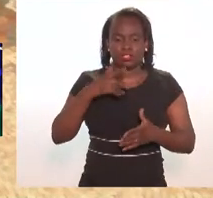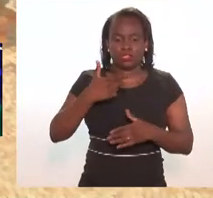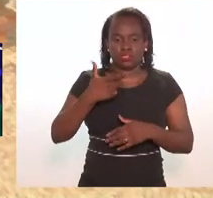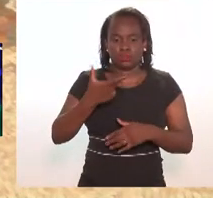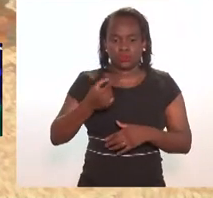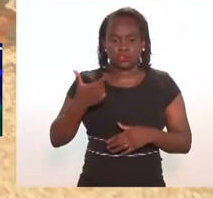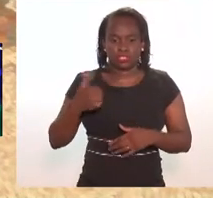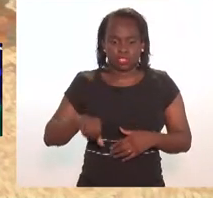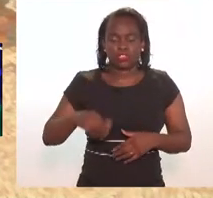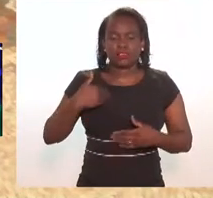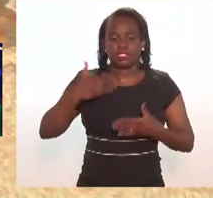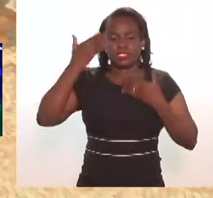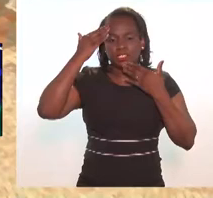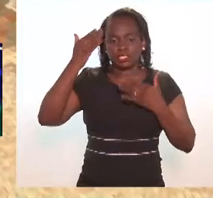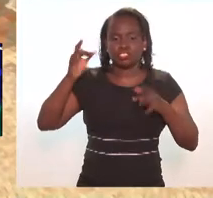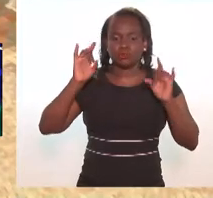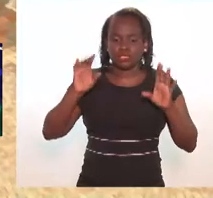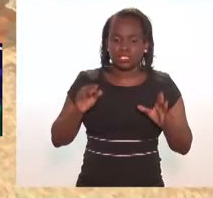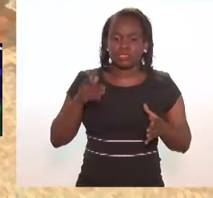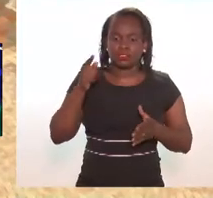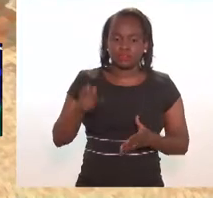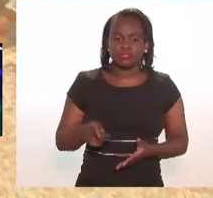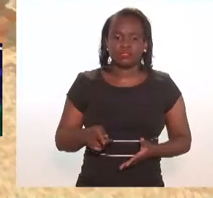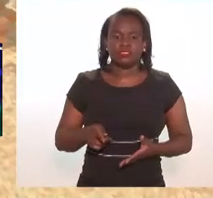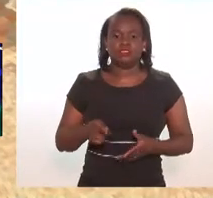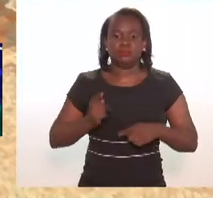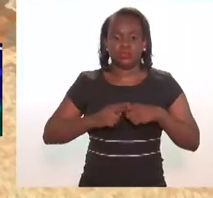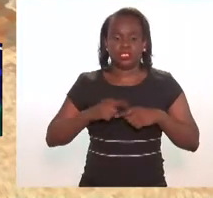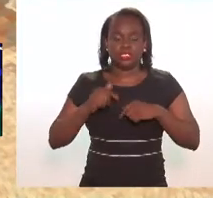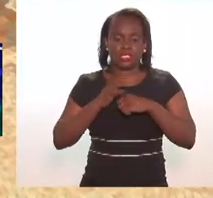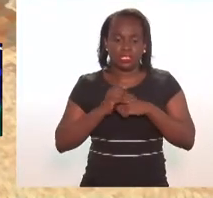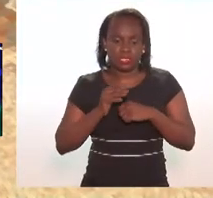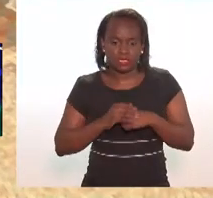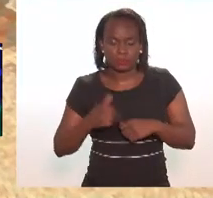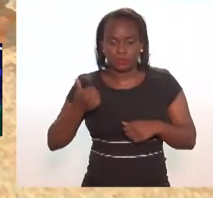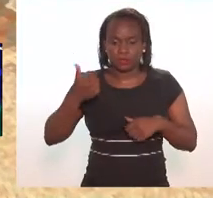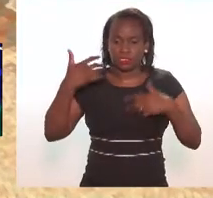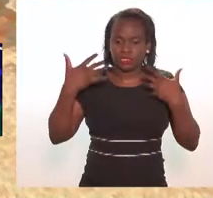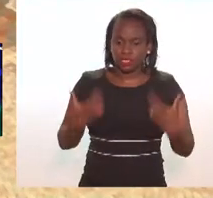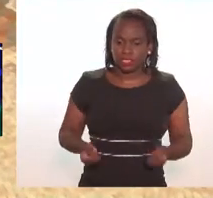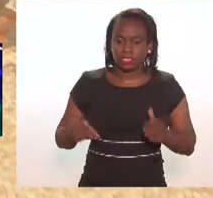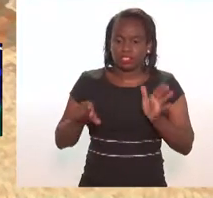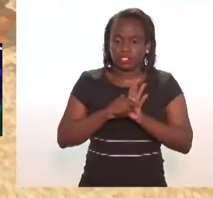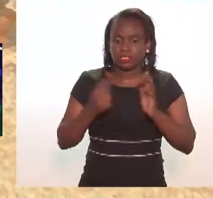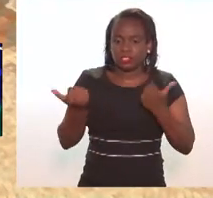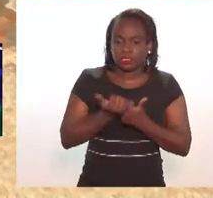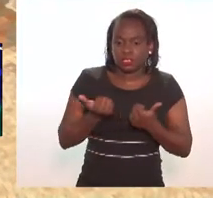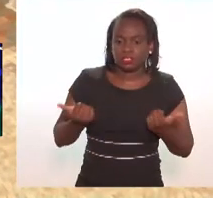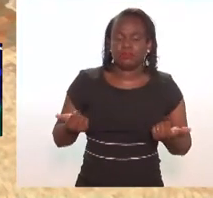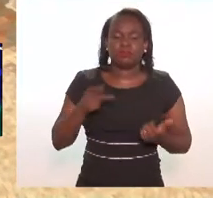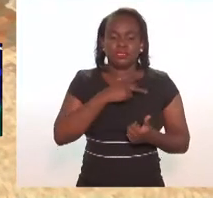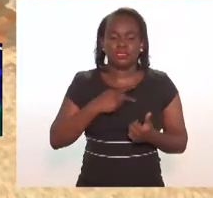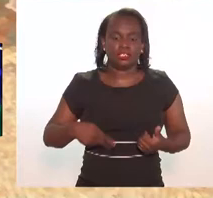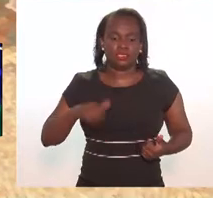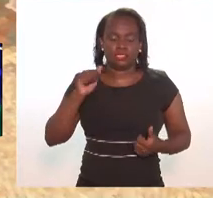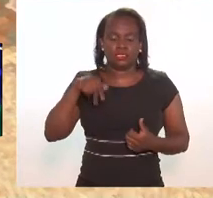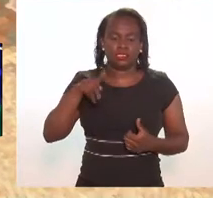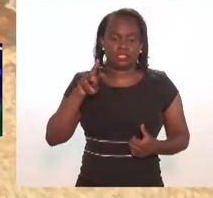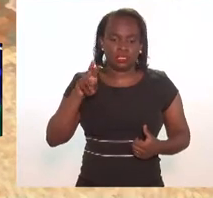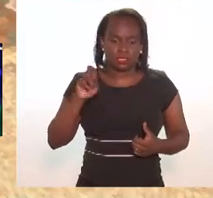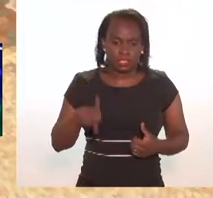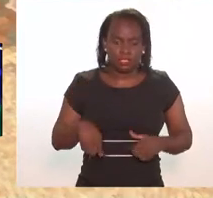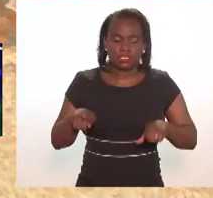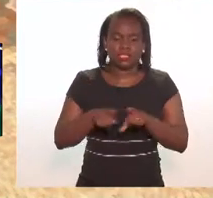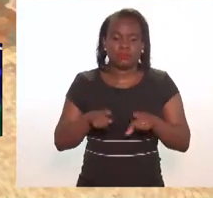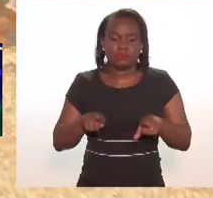fazer um agradecimento muito especial a Vossa Excelência pelo carinho, primeiro, de aceitar a coautoria nesse projeto, presidente André Siciliano, de